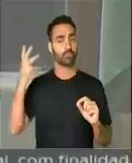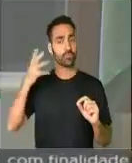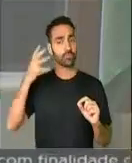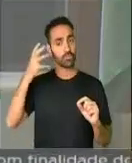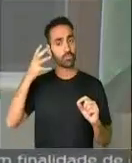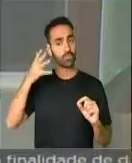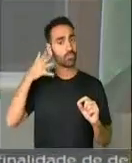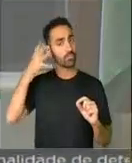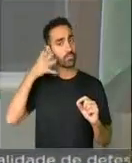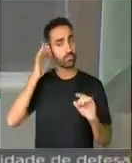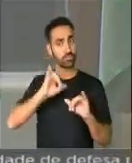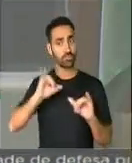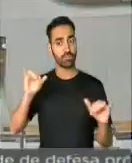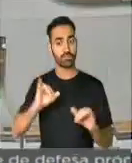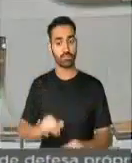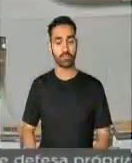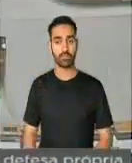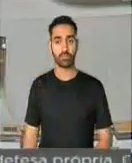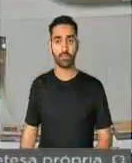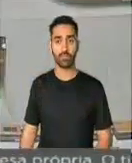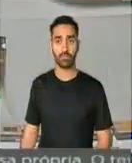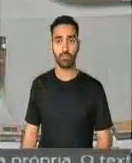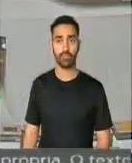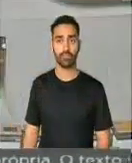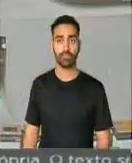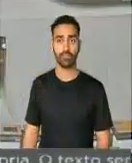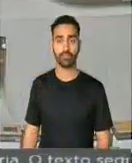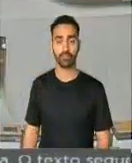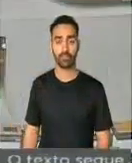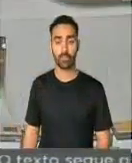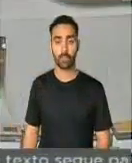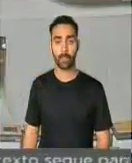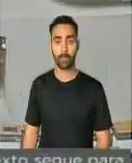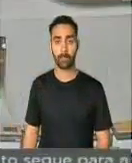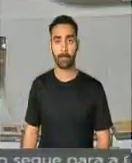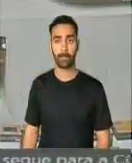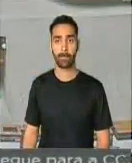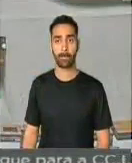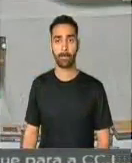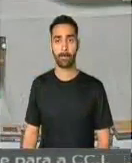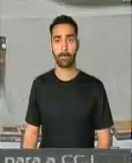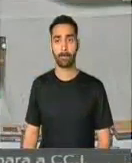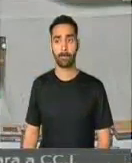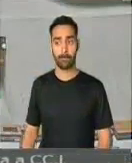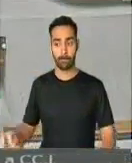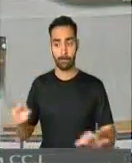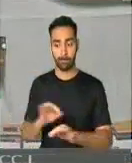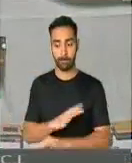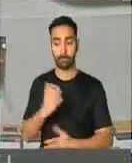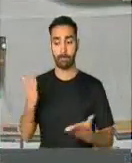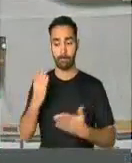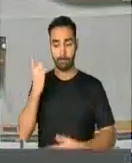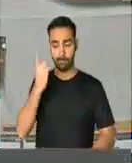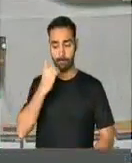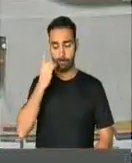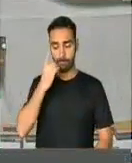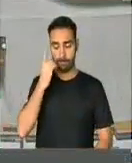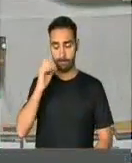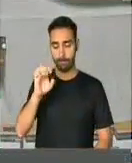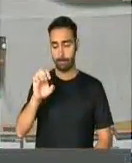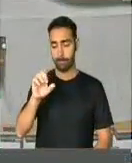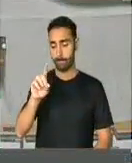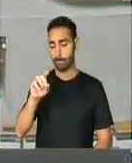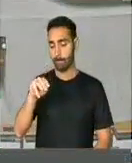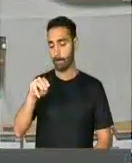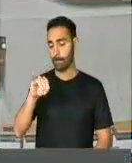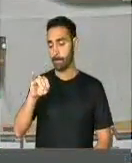Voz do Brasil. Defiro o seu pedido, deputado Marcão, e em seguida passo a palavra ao deputado